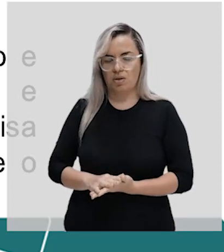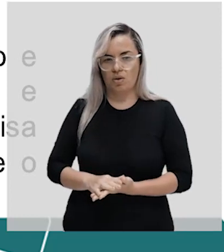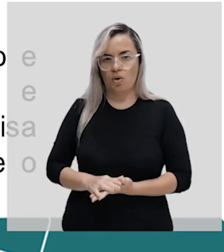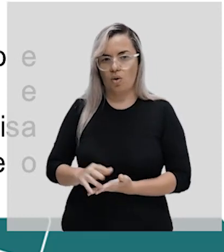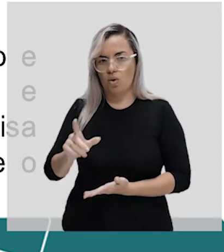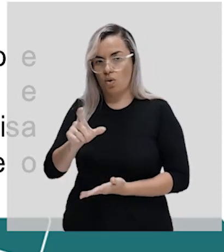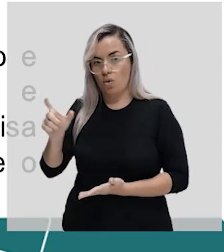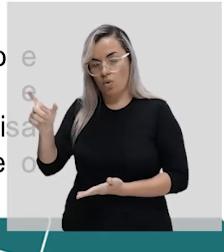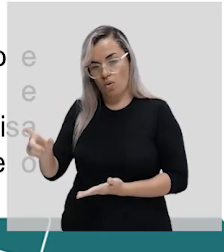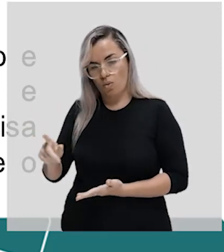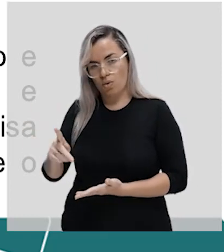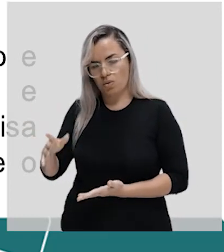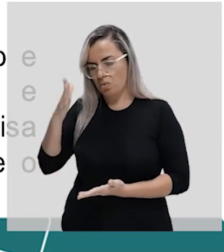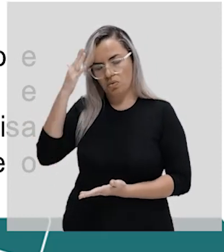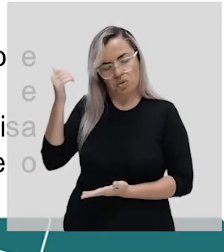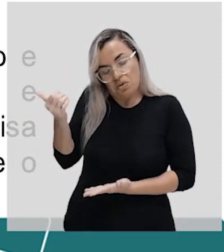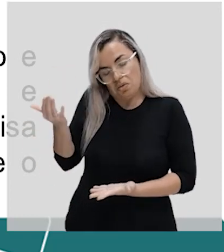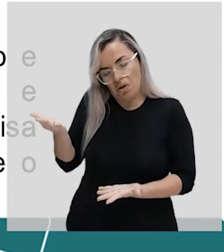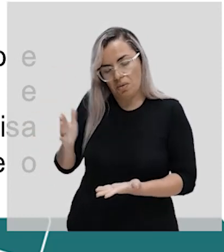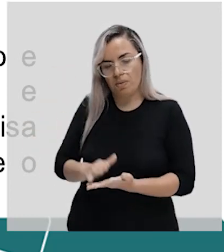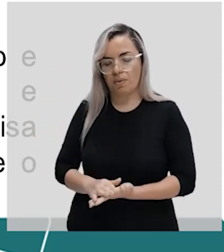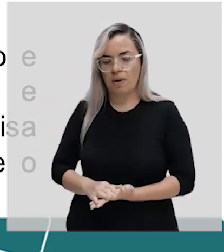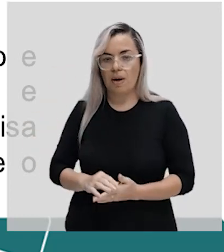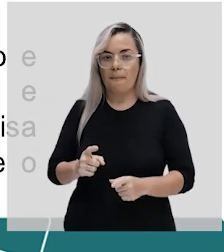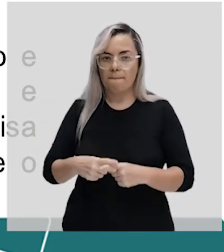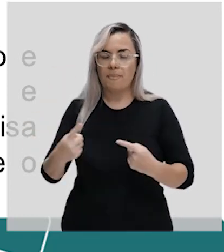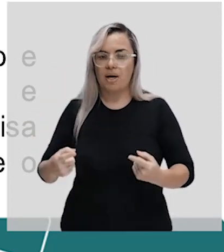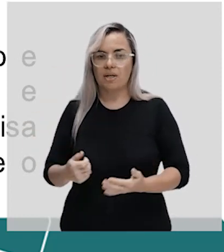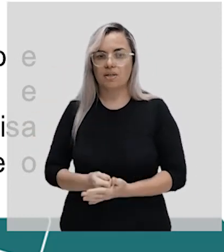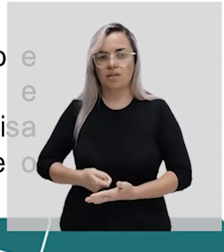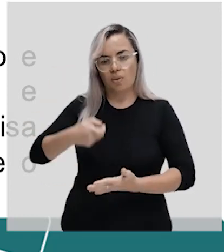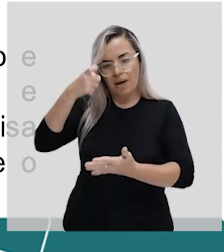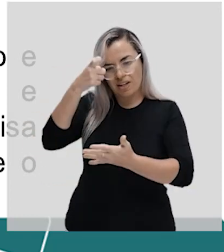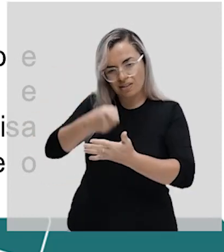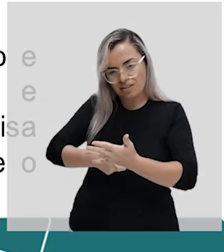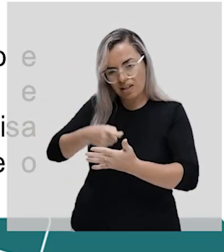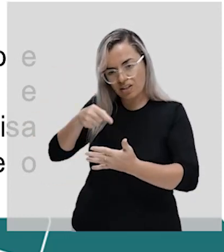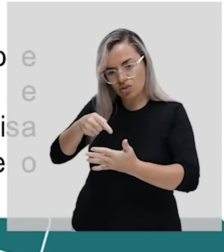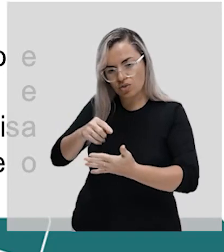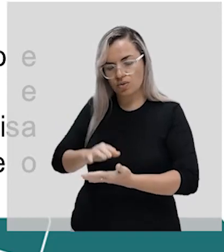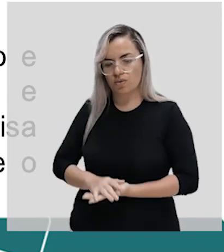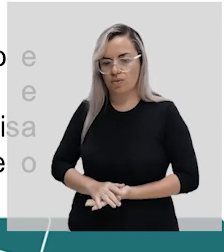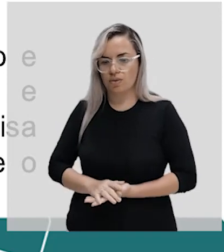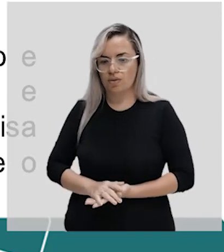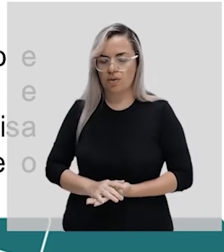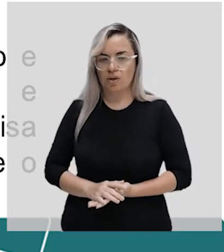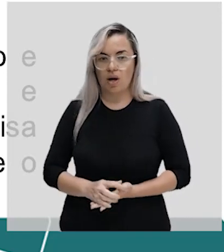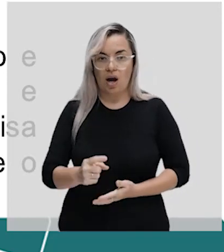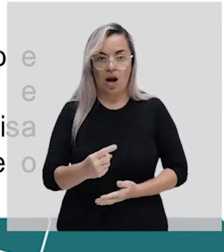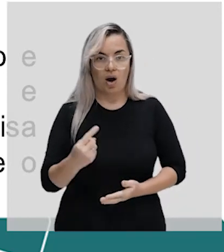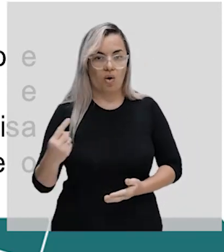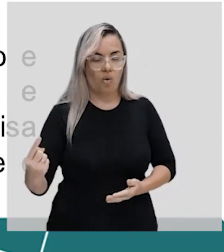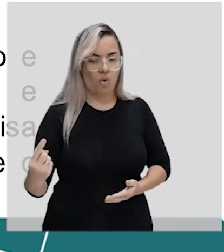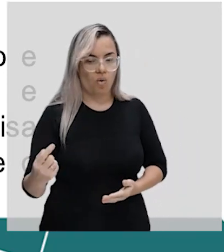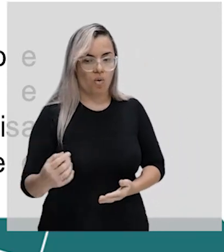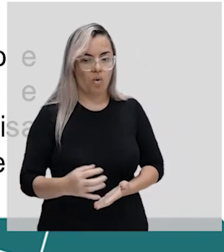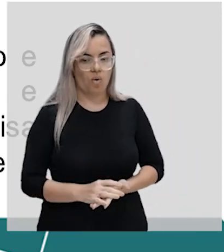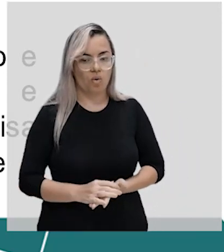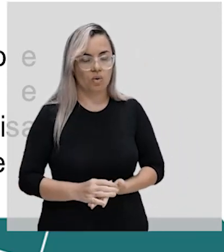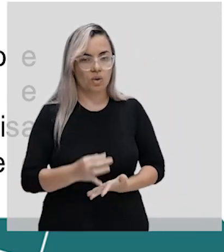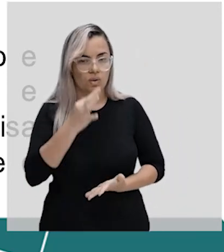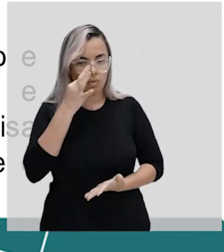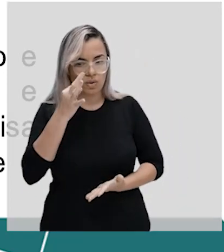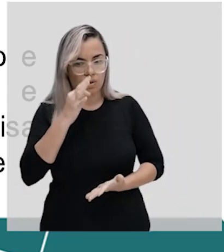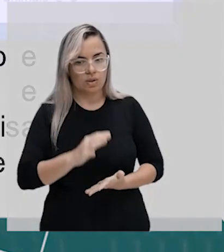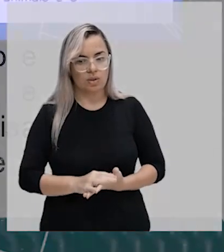está falando aqui que vão criar uma nova CPMF. Essa outra está falando assim: calma, que cobaias são